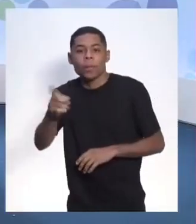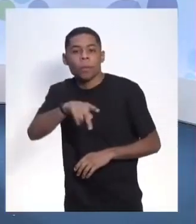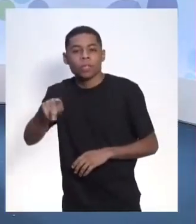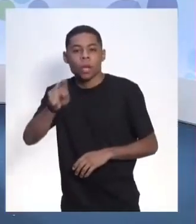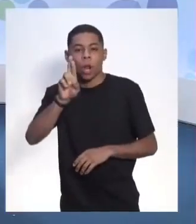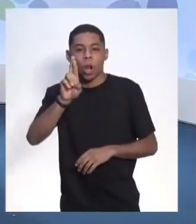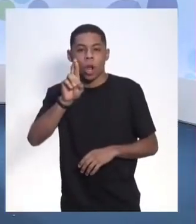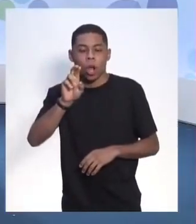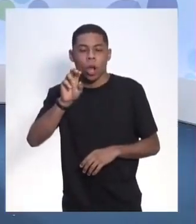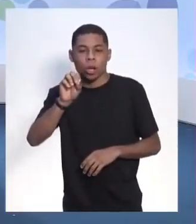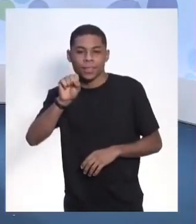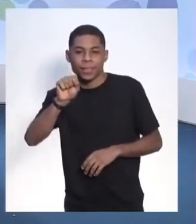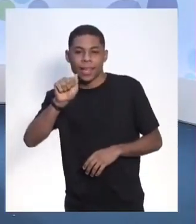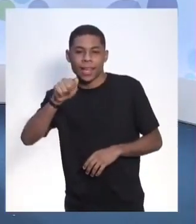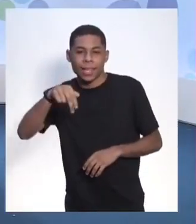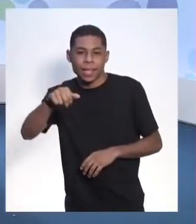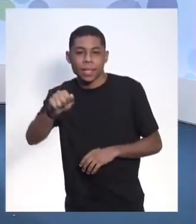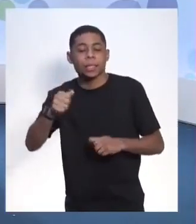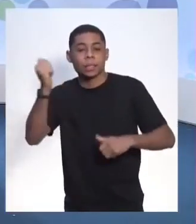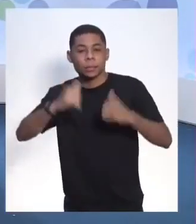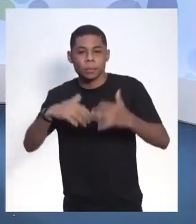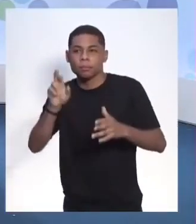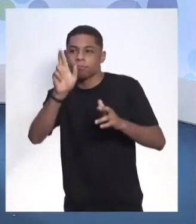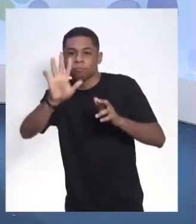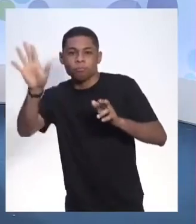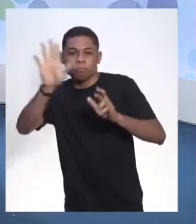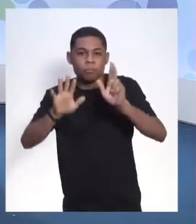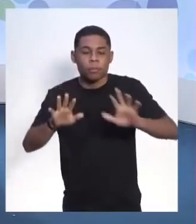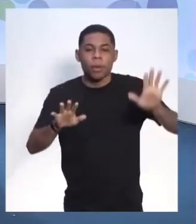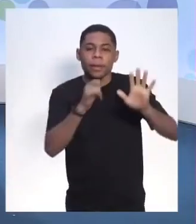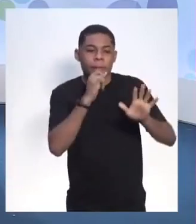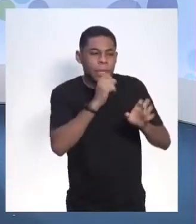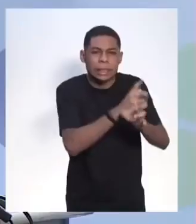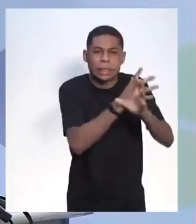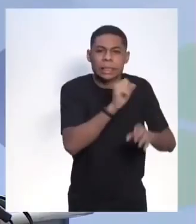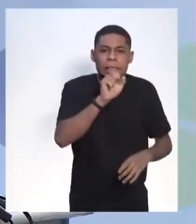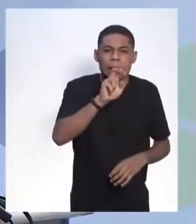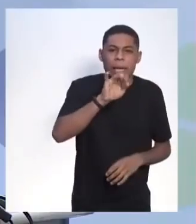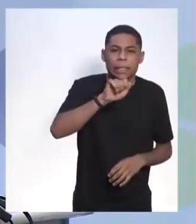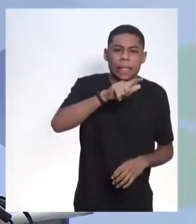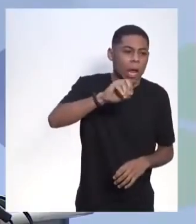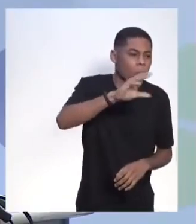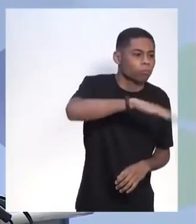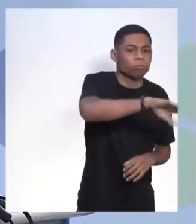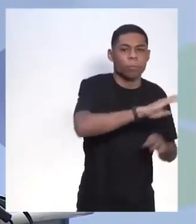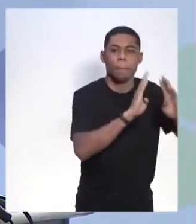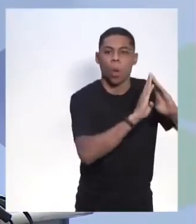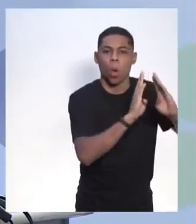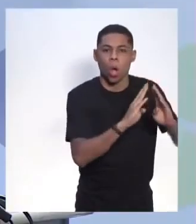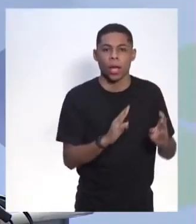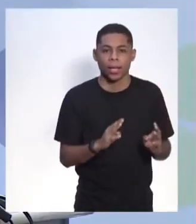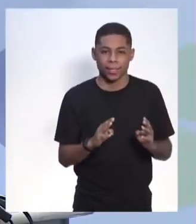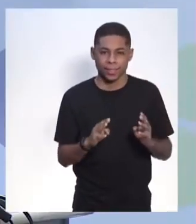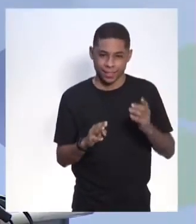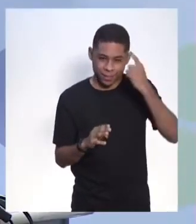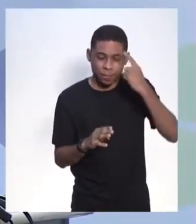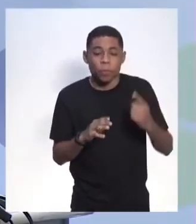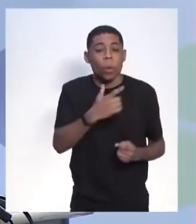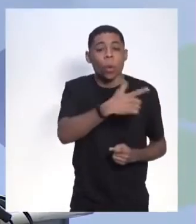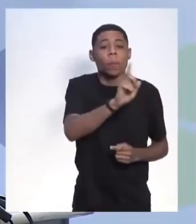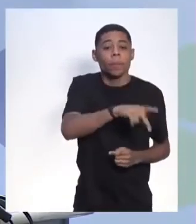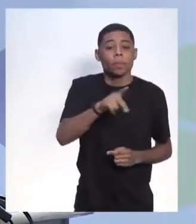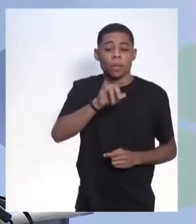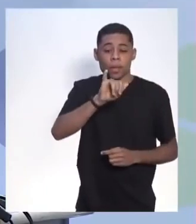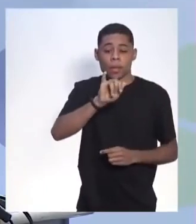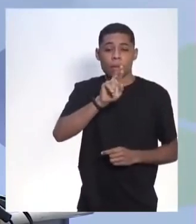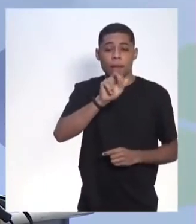um regionalismo típico de pessoas que vivem no sertão. O aluno Enzo da Pro Iracema, Iracema não, é Iracema, também